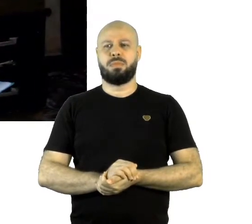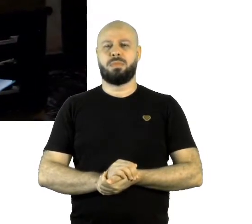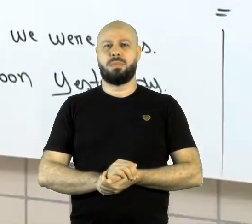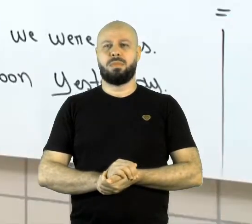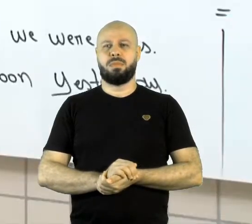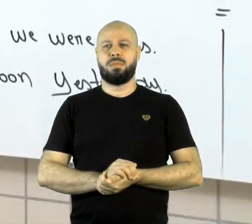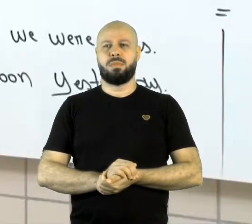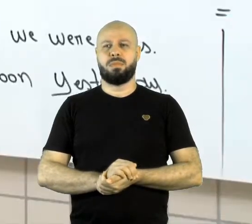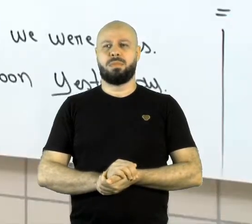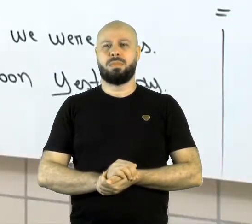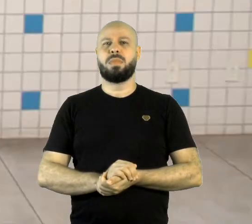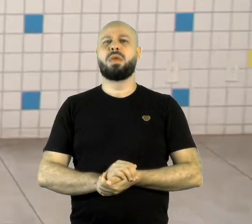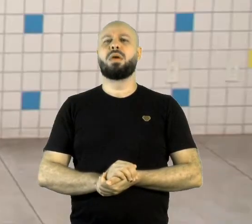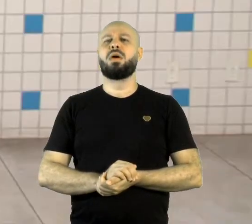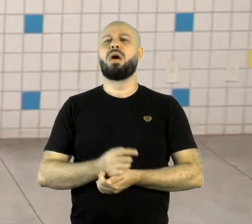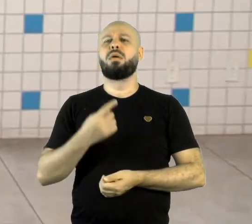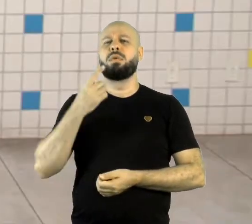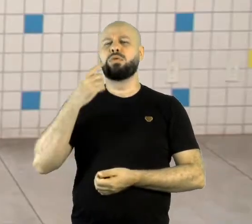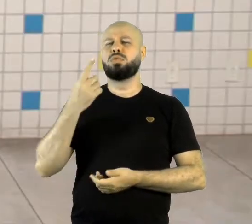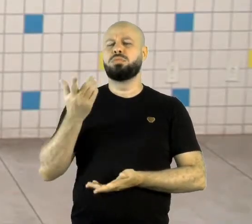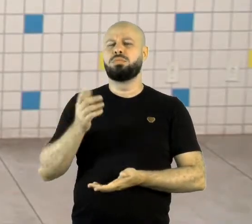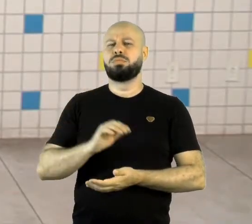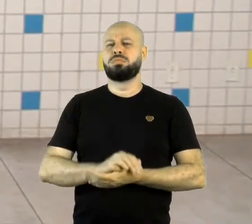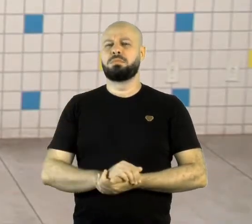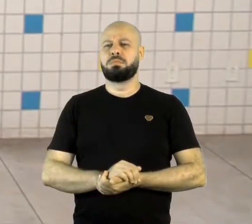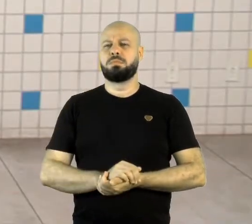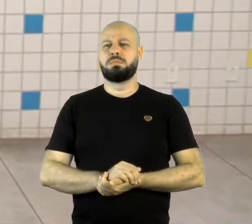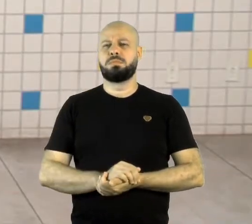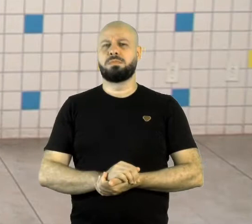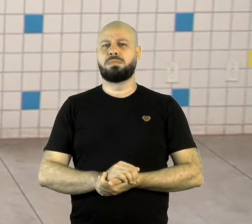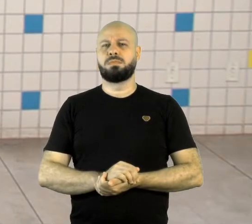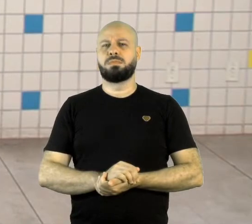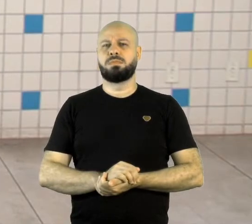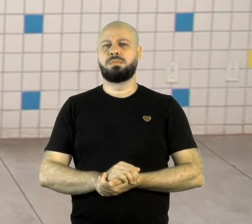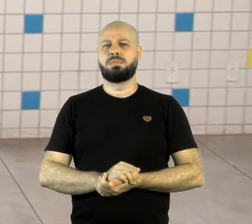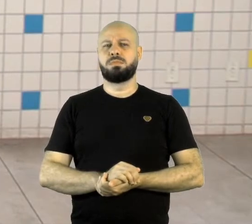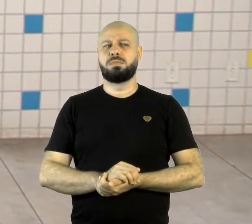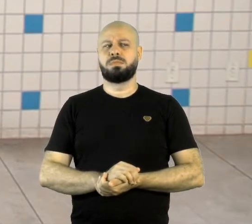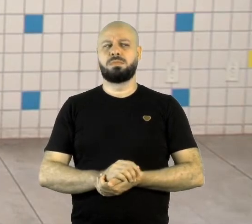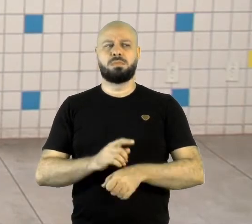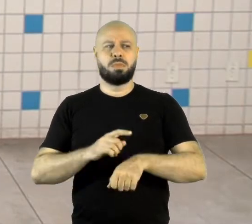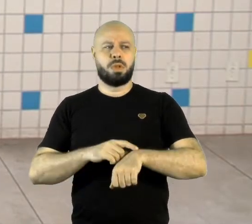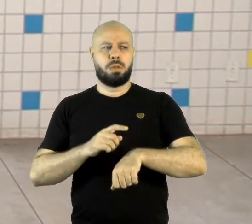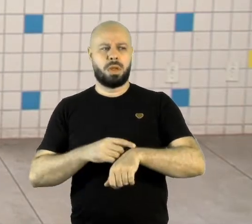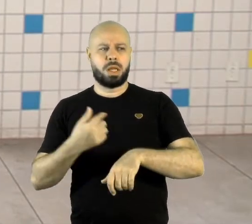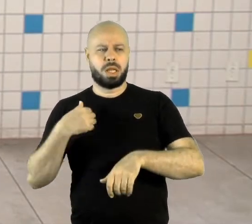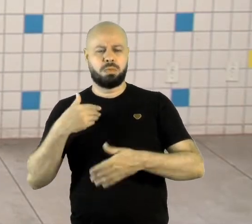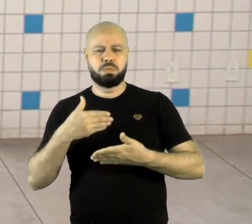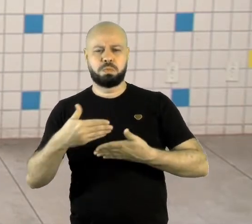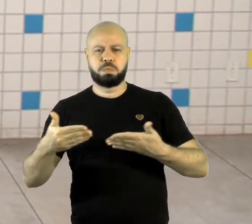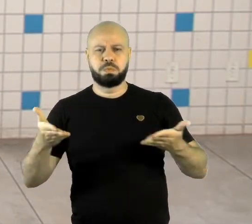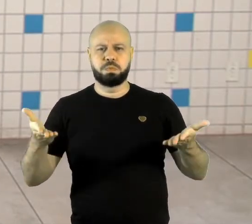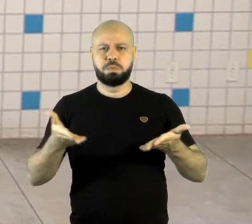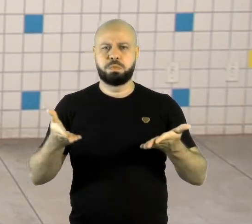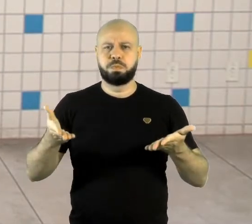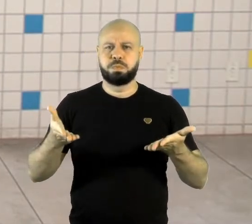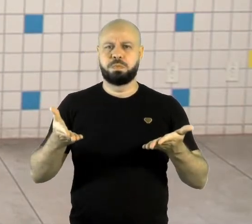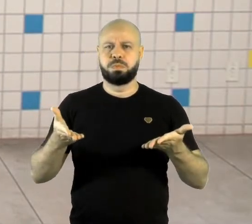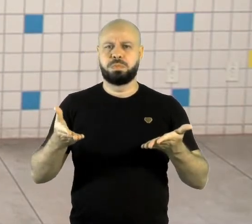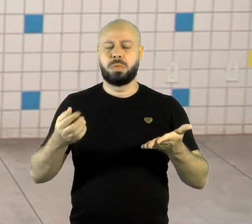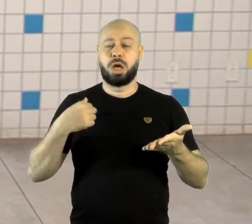yesterday. Ok? Então, quando chega então